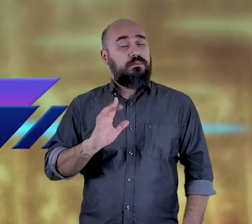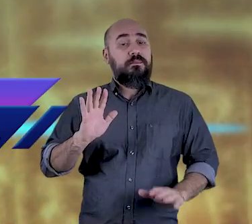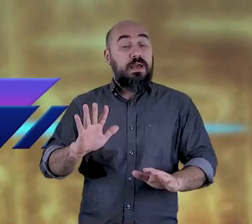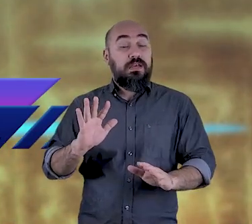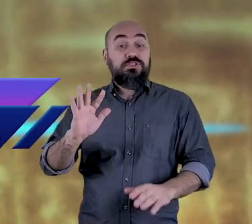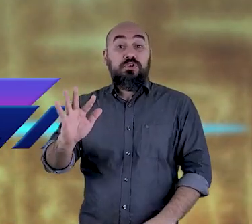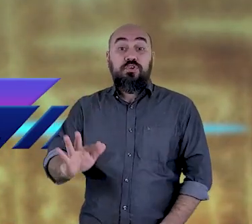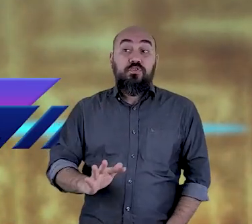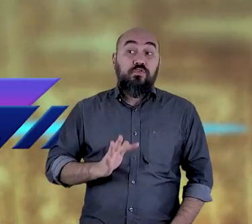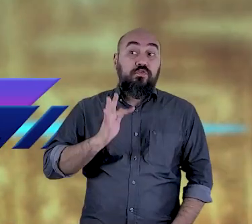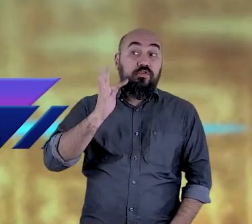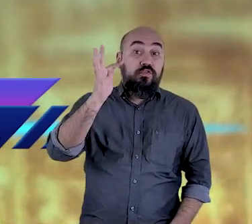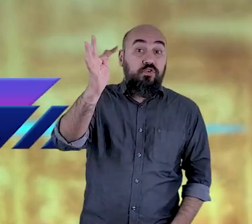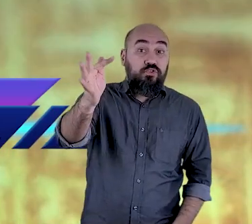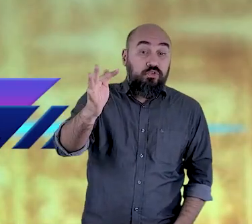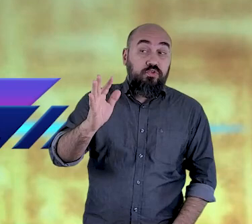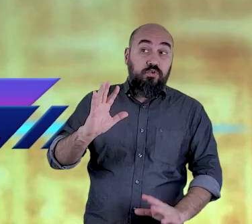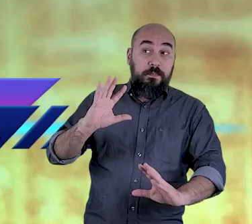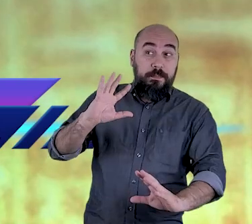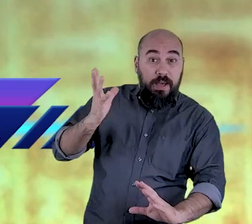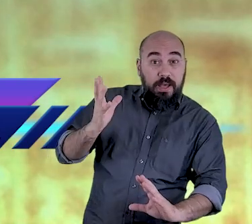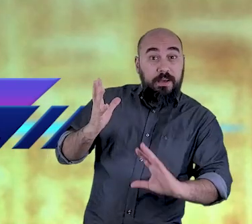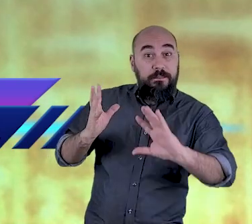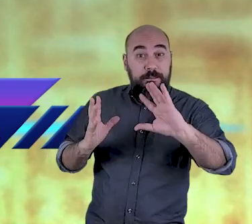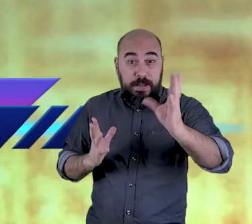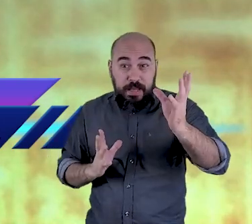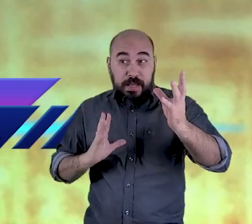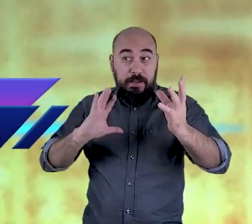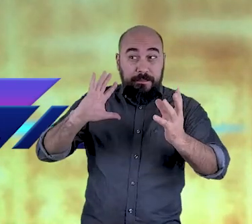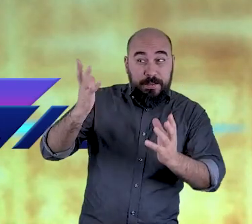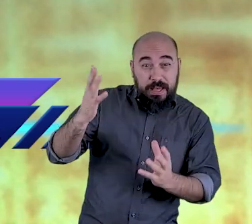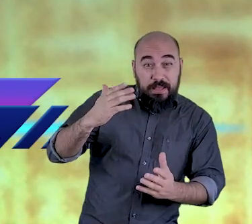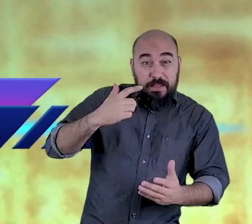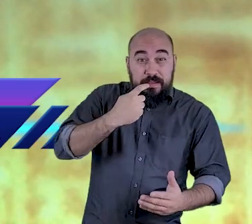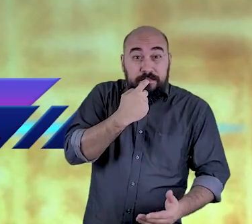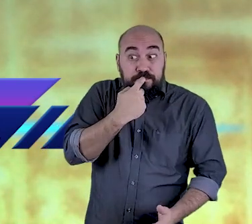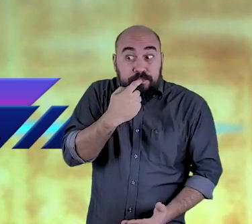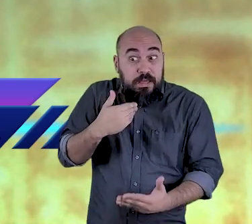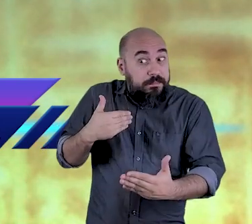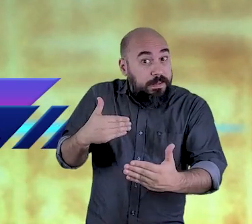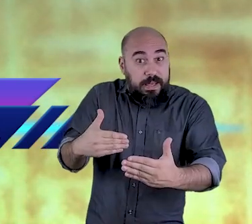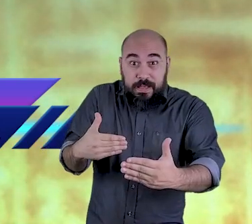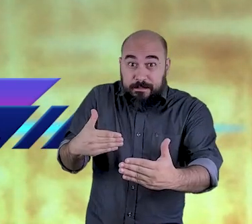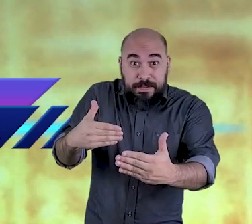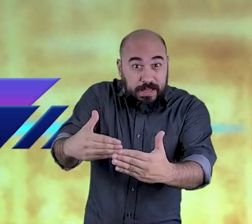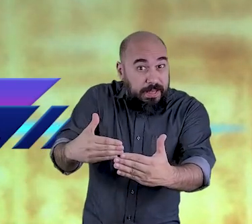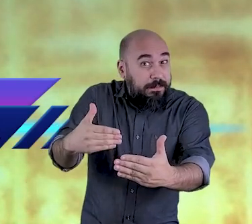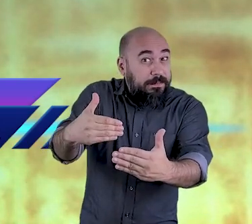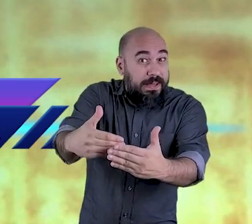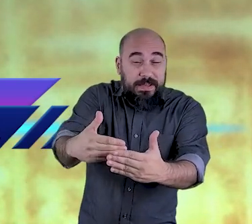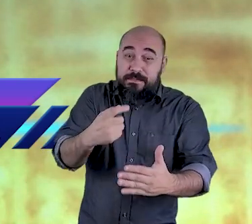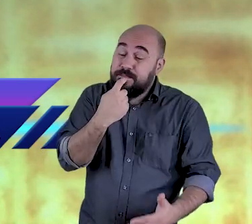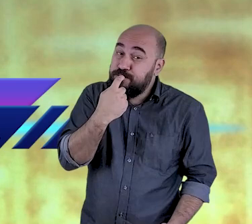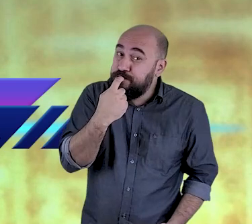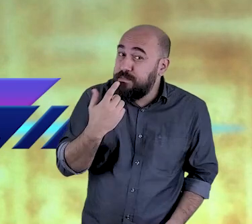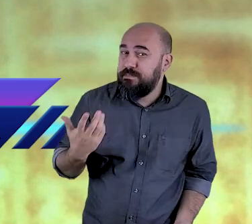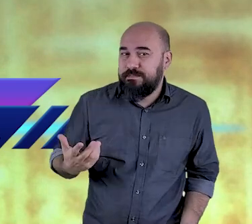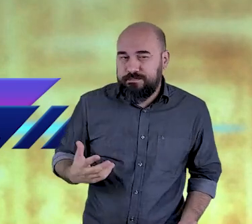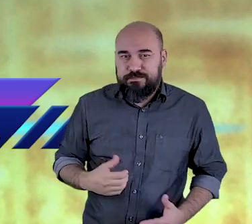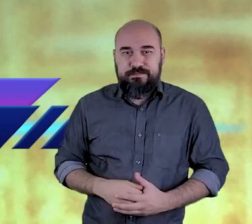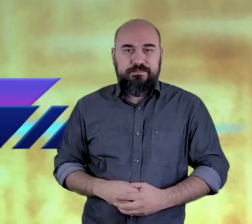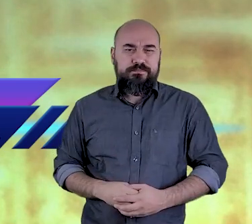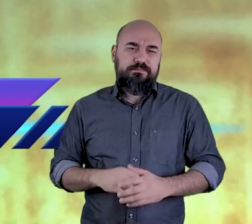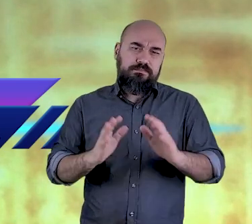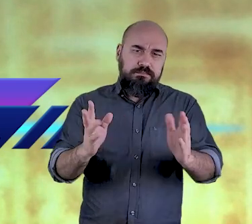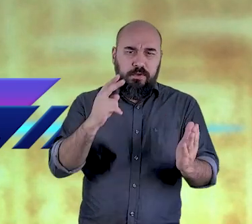vão acontecer no Panorama histórico e revela Quando é que o tempo do fim teria seu